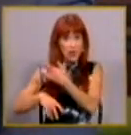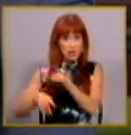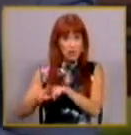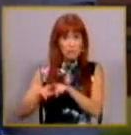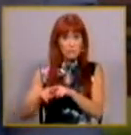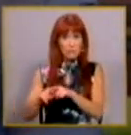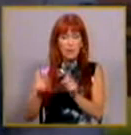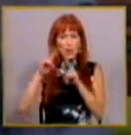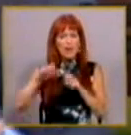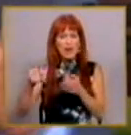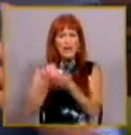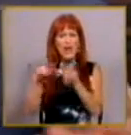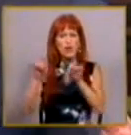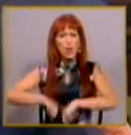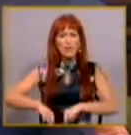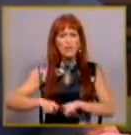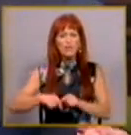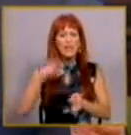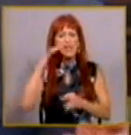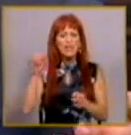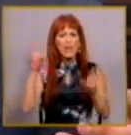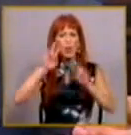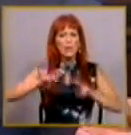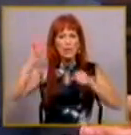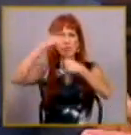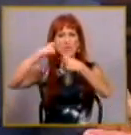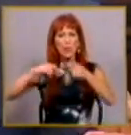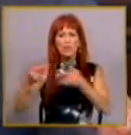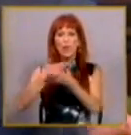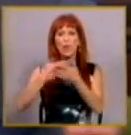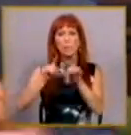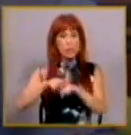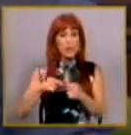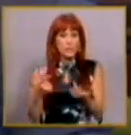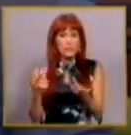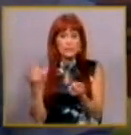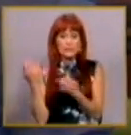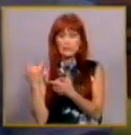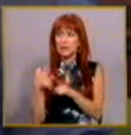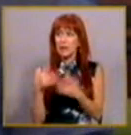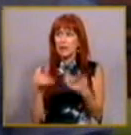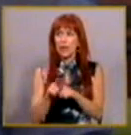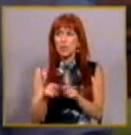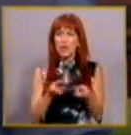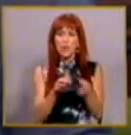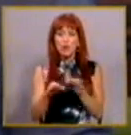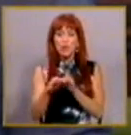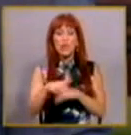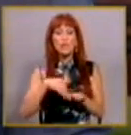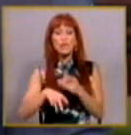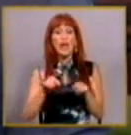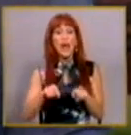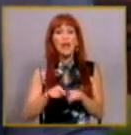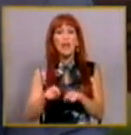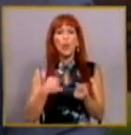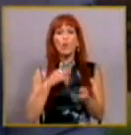a encontrar novos mercados e a tentar encontrar parceiros com economias crescentes. Portanto, lá está o ajustamento que tem que ser feito. Portanto, eu aqui